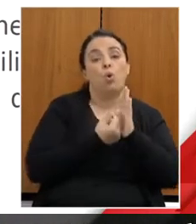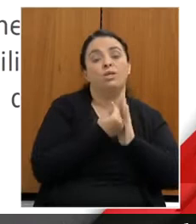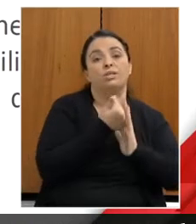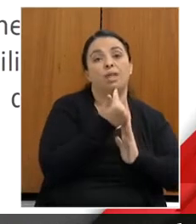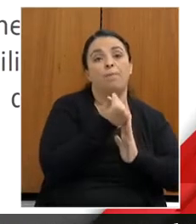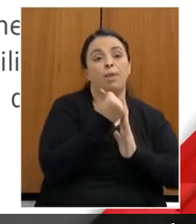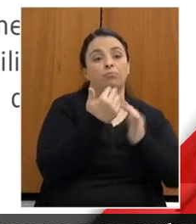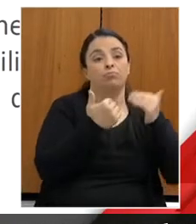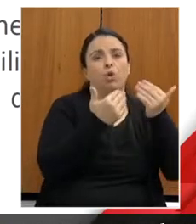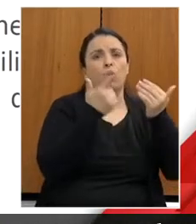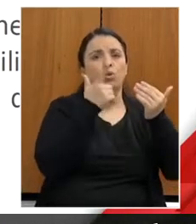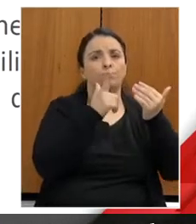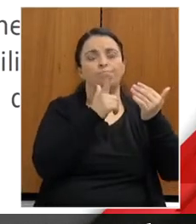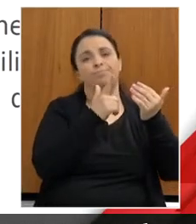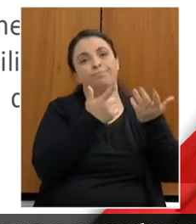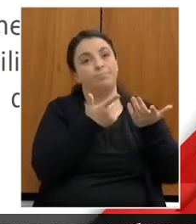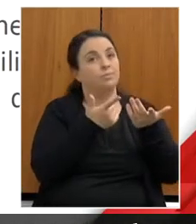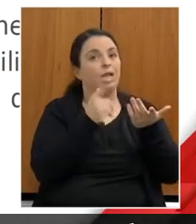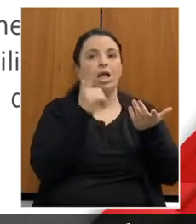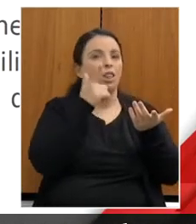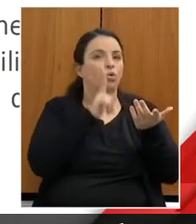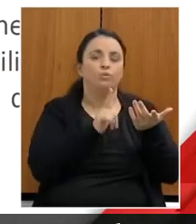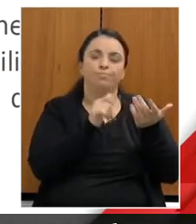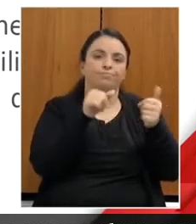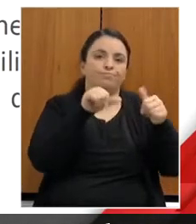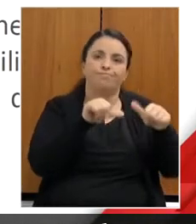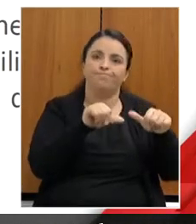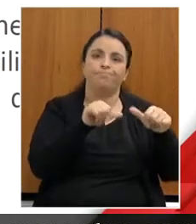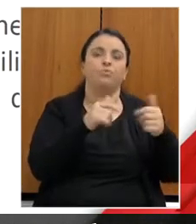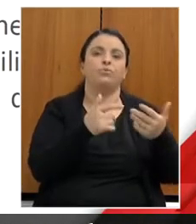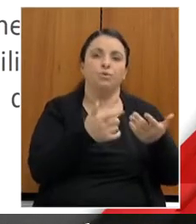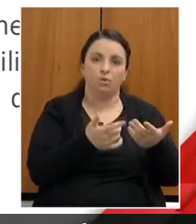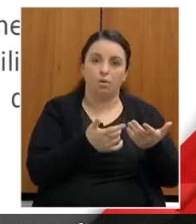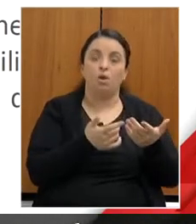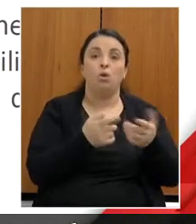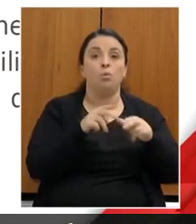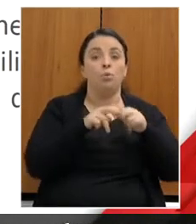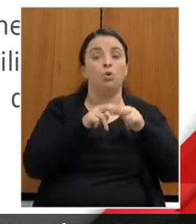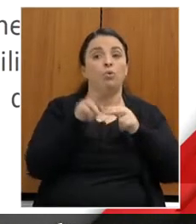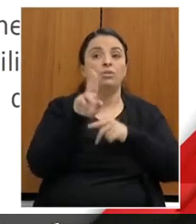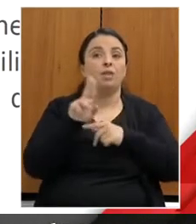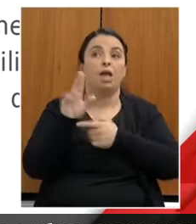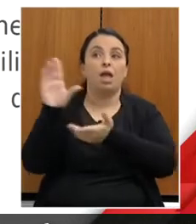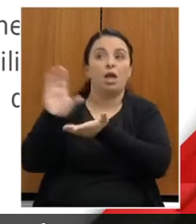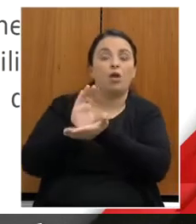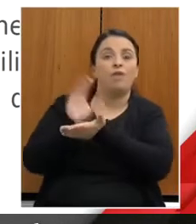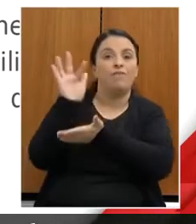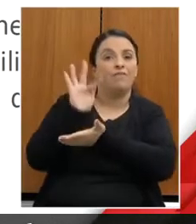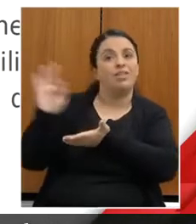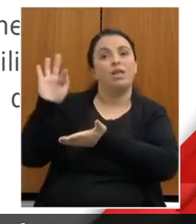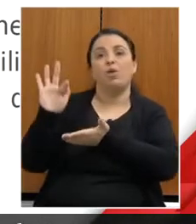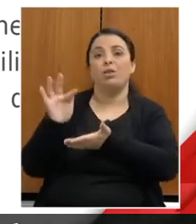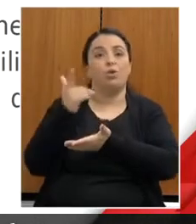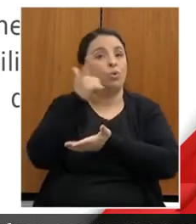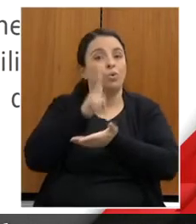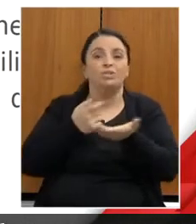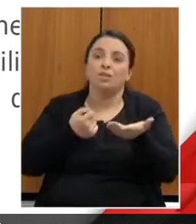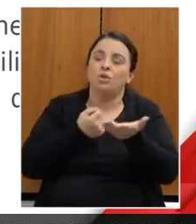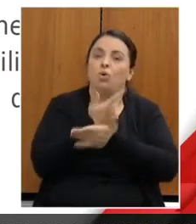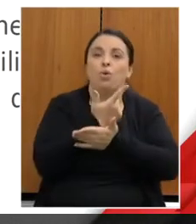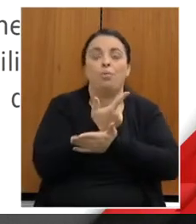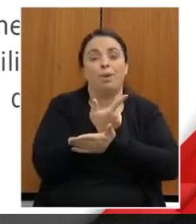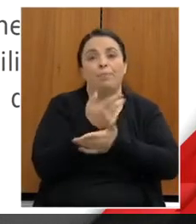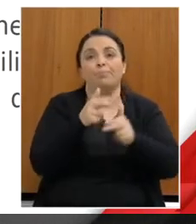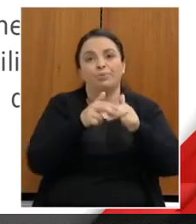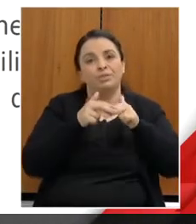financiamento componente básico no âmbito da atenção integral à saúde, que utiliza recurso federal, não houve aquisição de medicamentos por parte da SES, porque não houve demanda